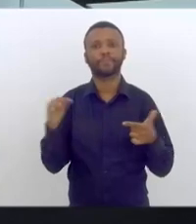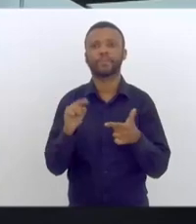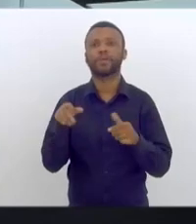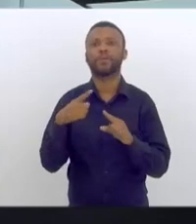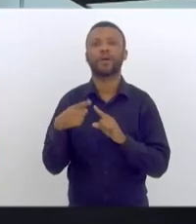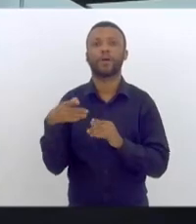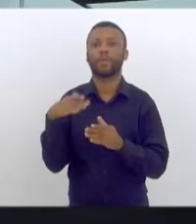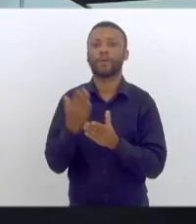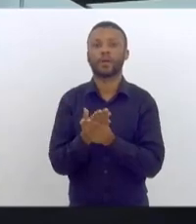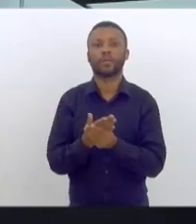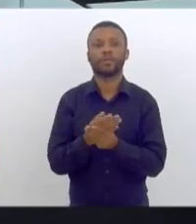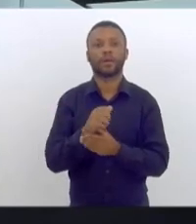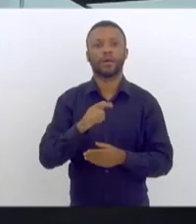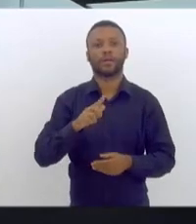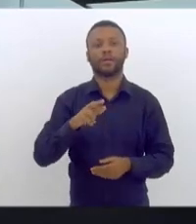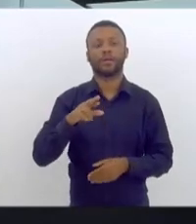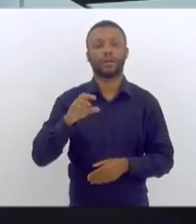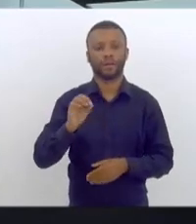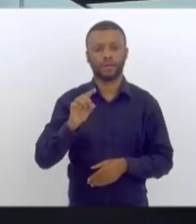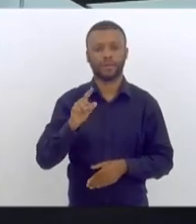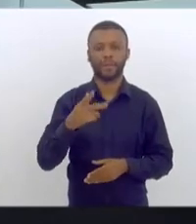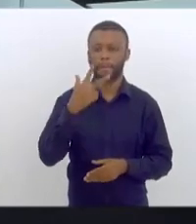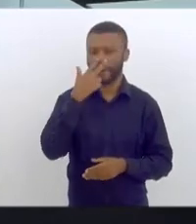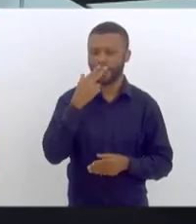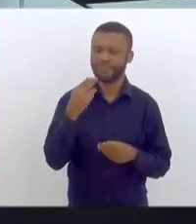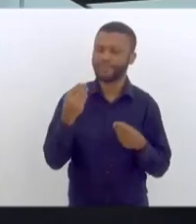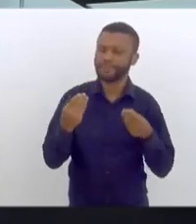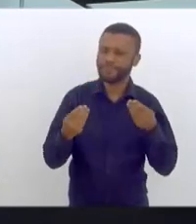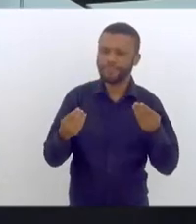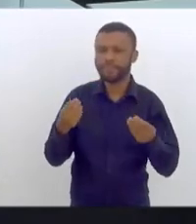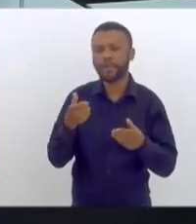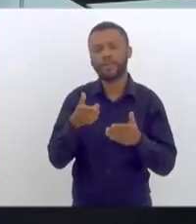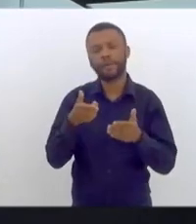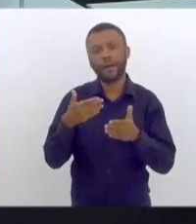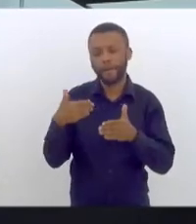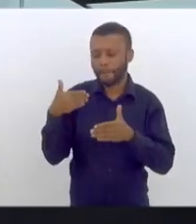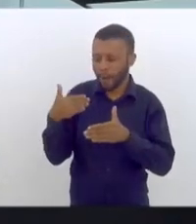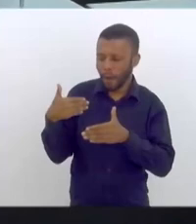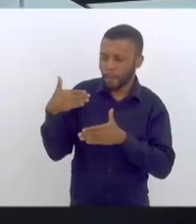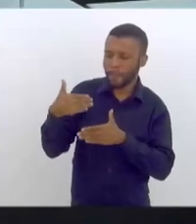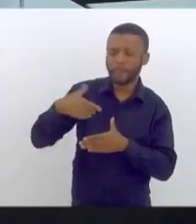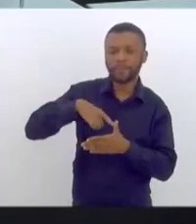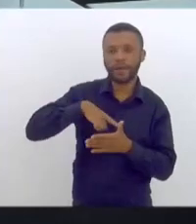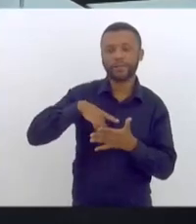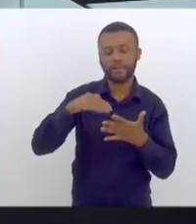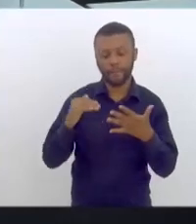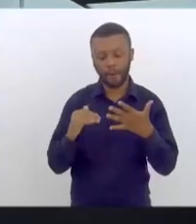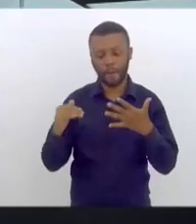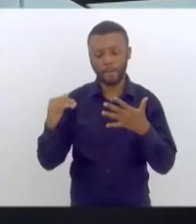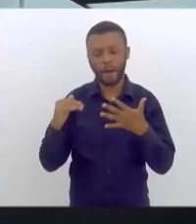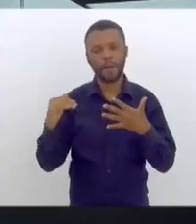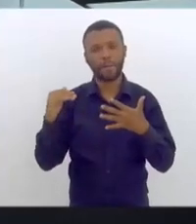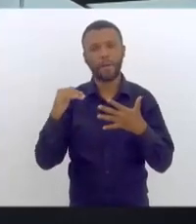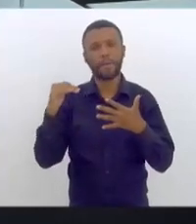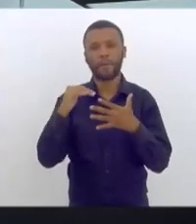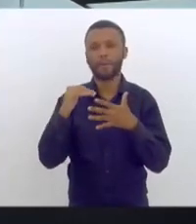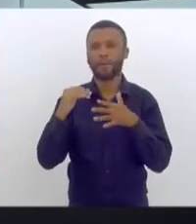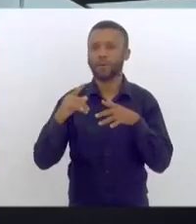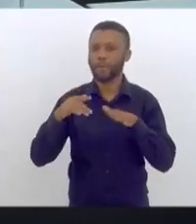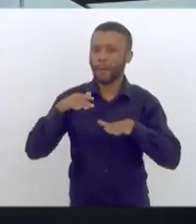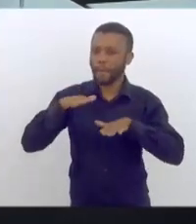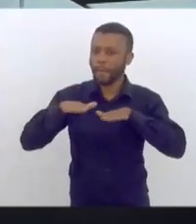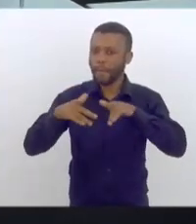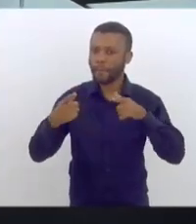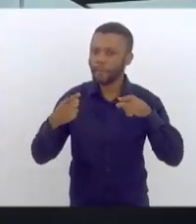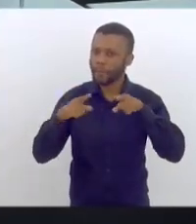processo na G Rio ele ele é meio que ele vai seguindo como se tivesse em várias esteiras andando ao mesmo tempo e cada um tá